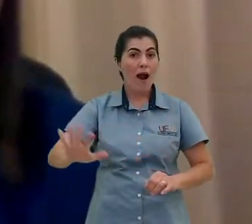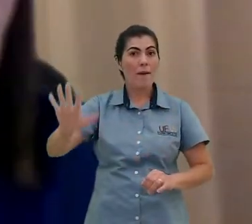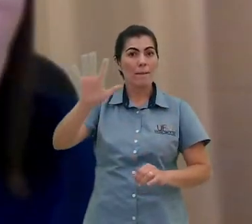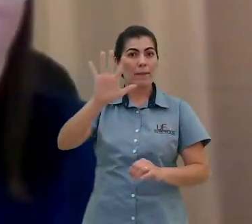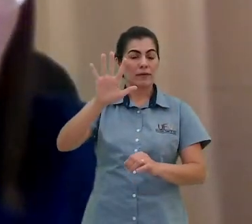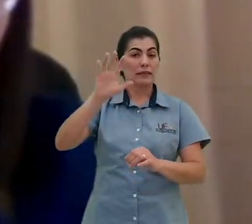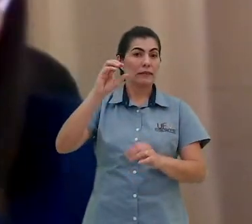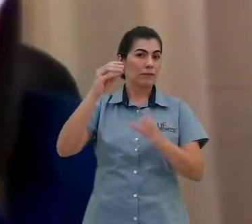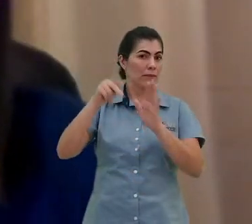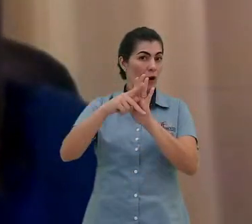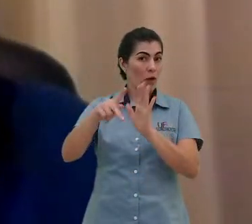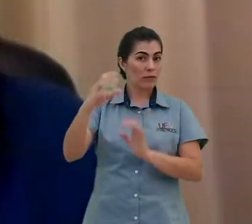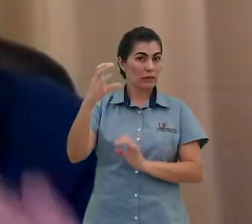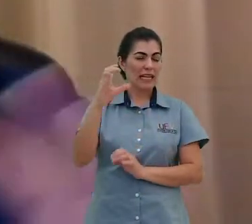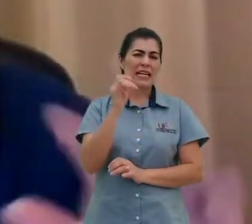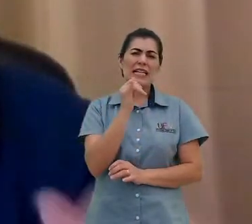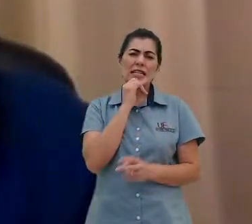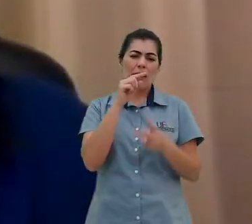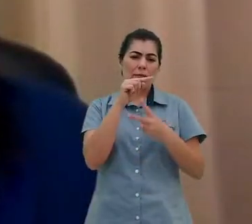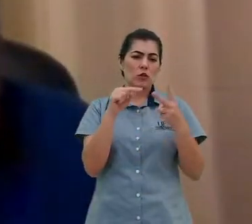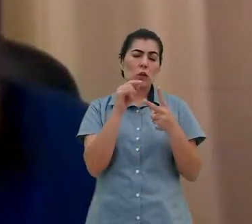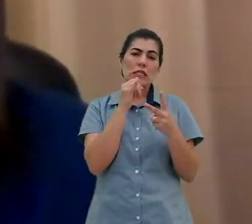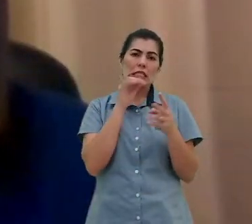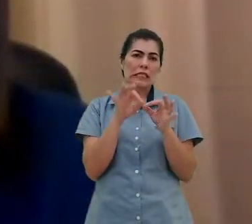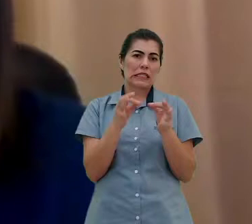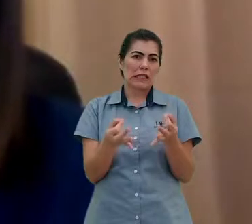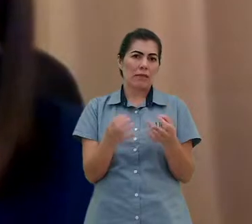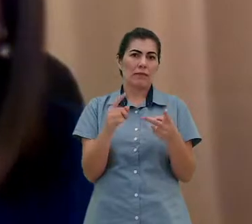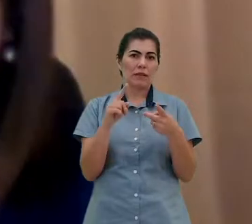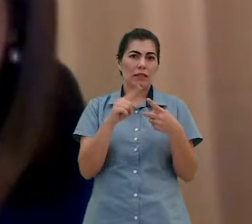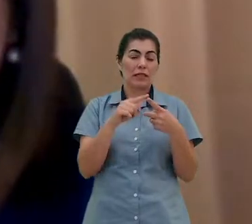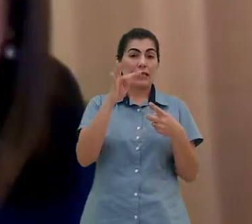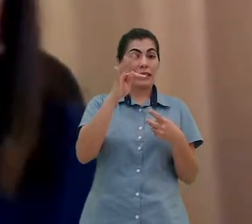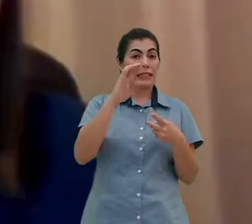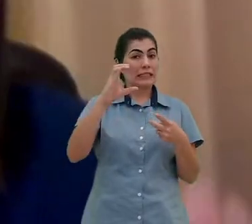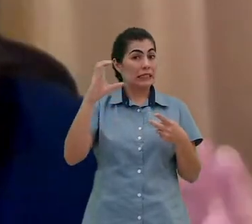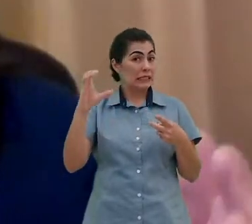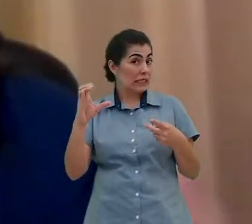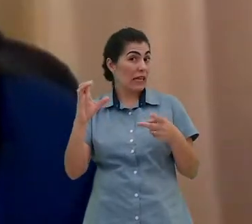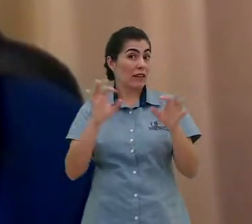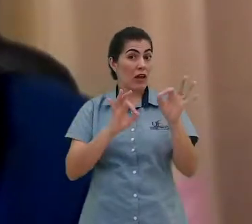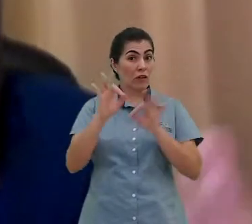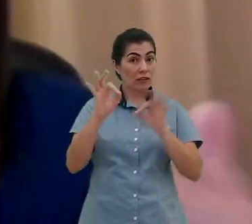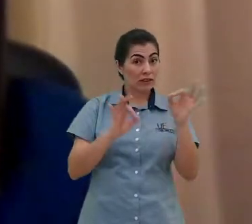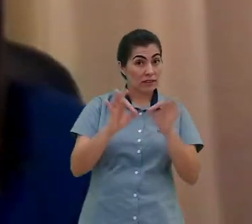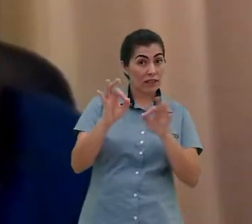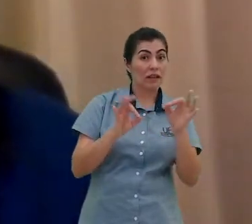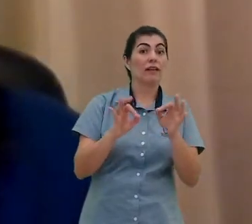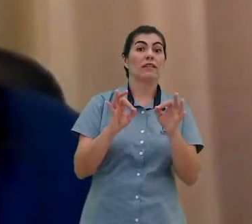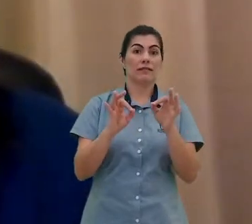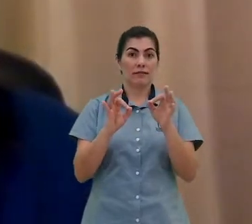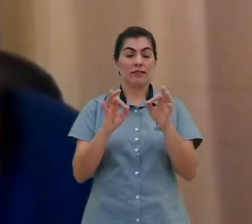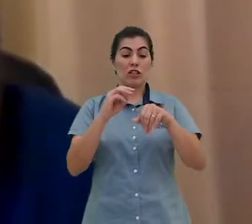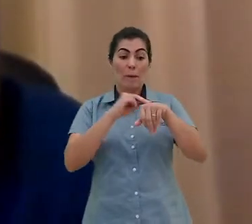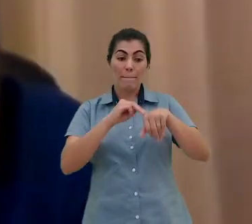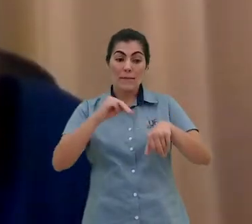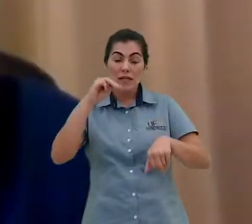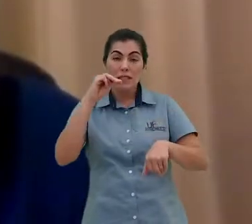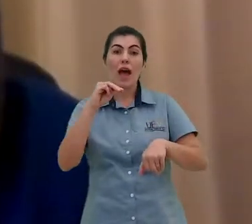Dou exemplo simples para vocês. Quem está fazendo TCC, iniciação científica, dissertação de